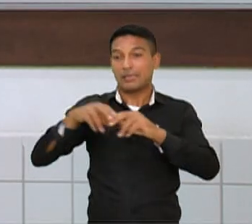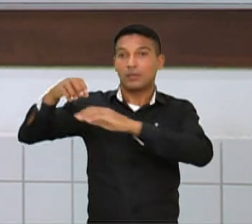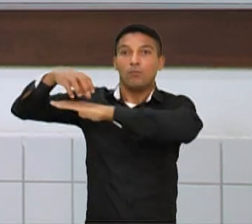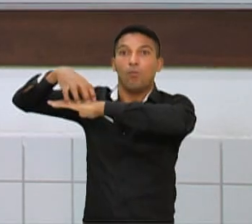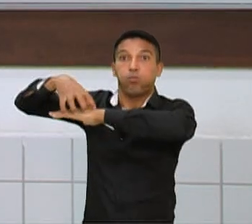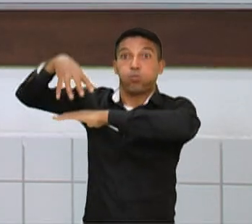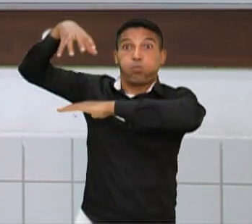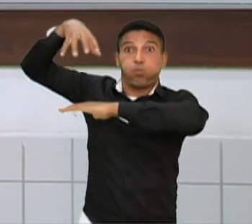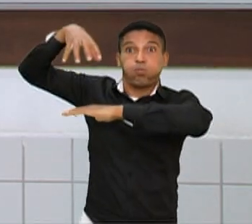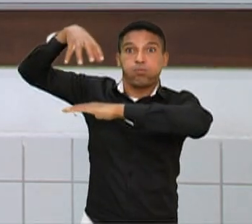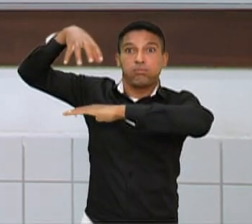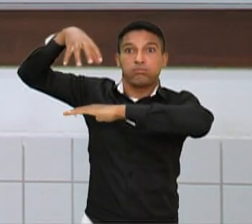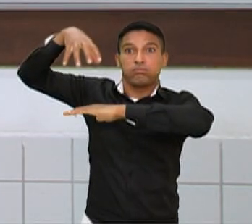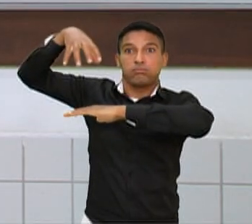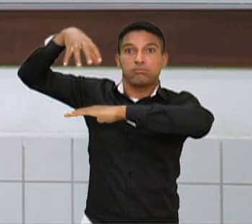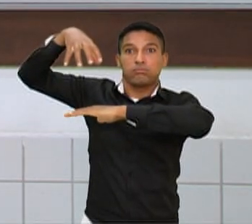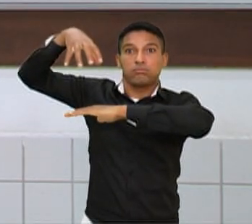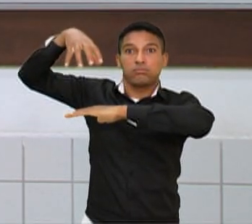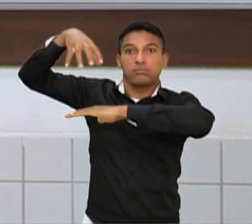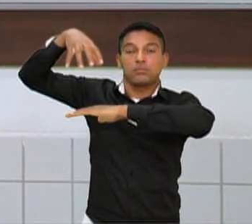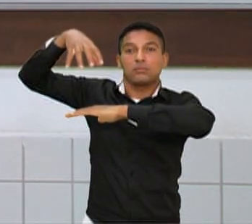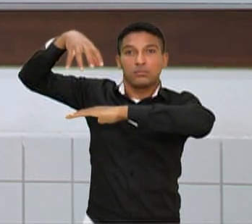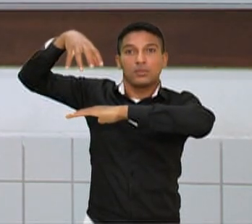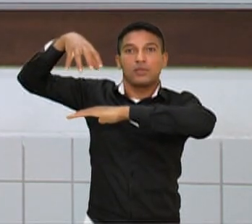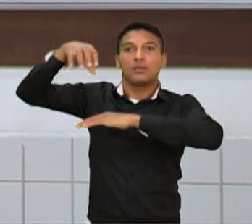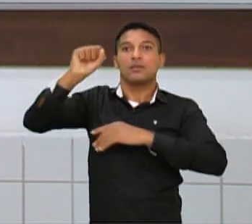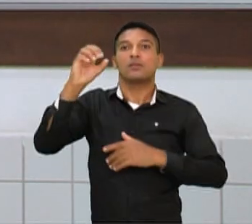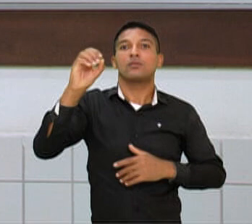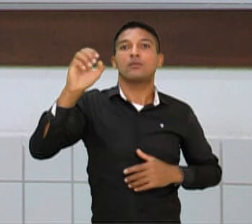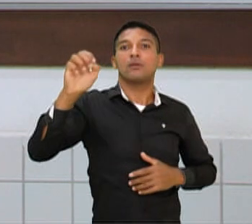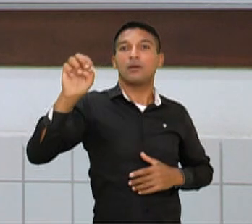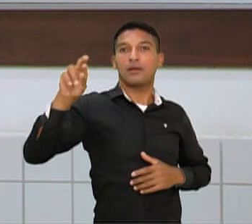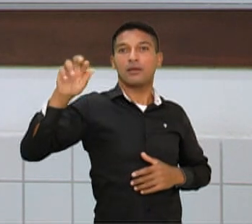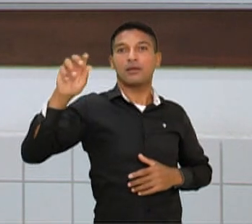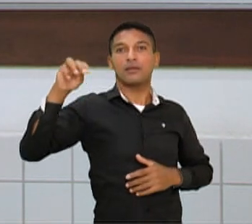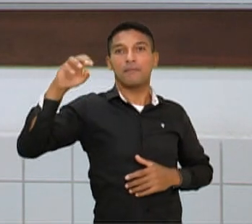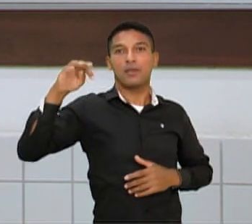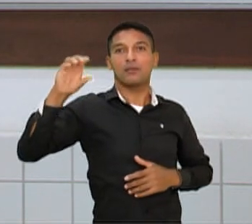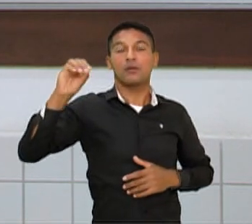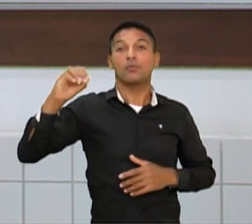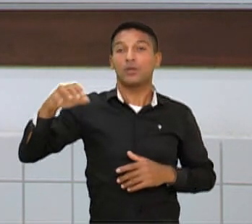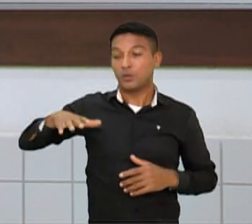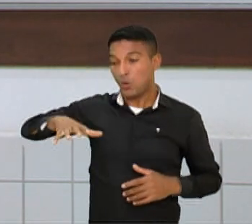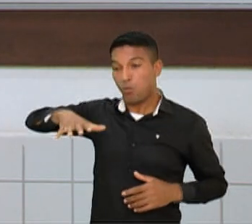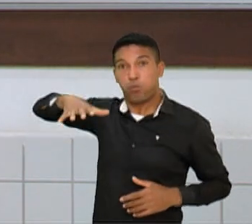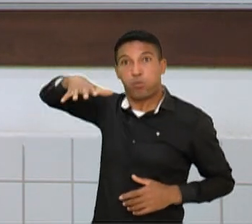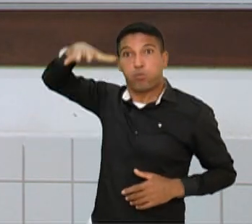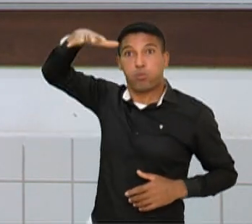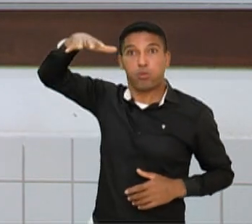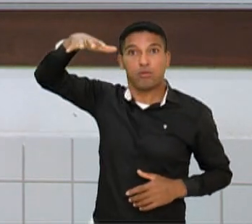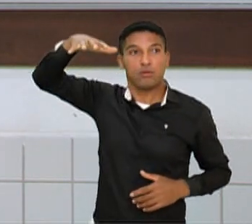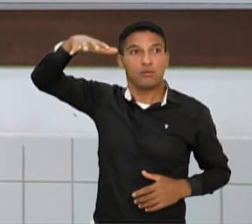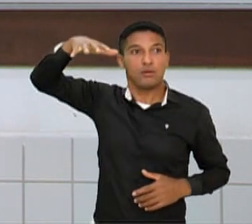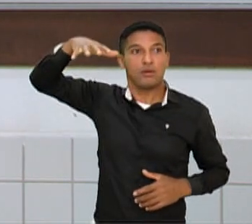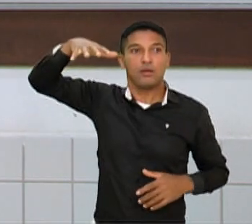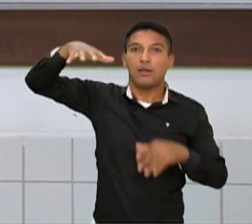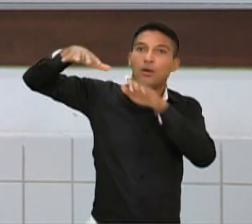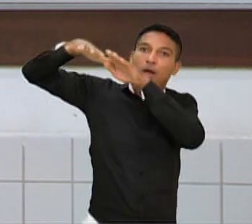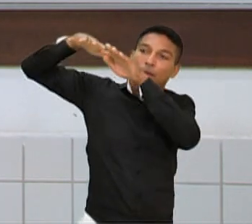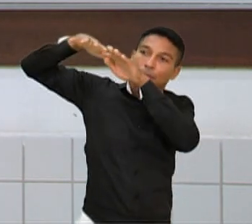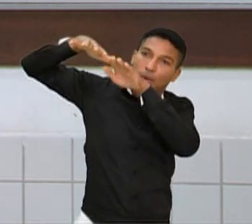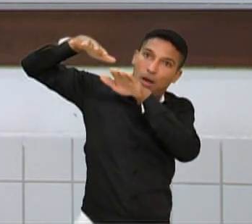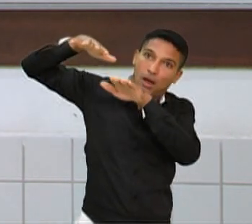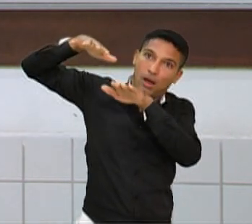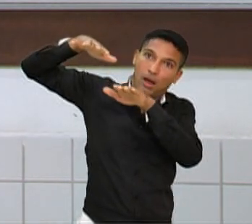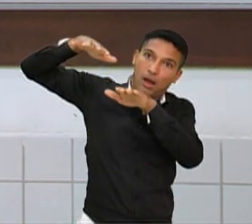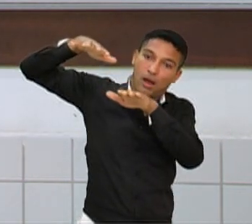Na geografia utiliza-se muito essa palavra, soerguimento. Então literalmente subiu e gradativamente foi